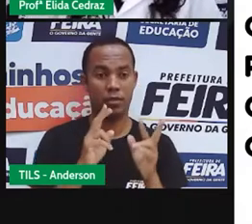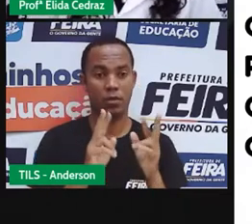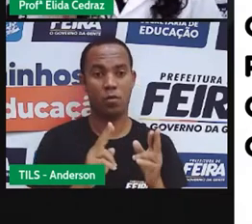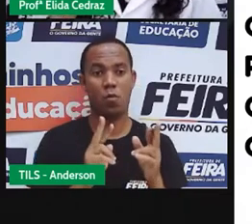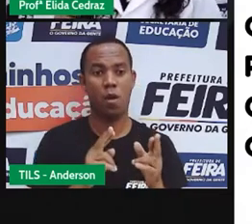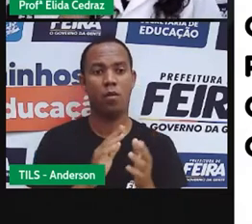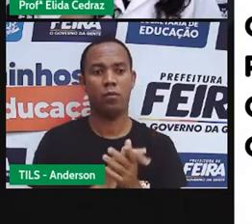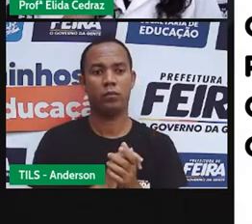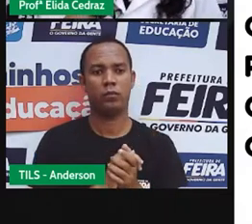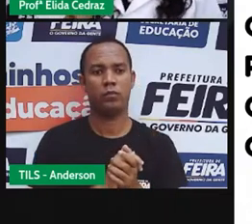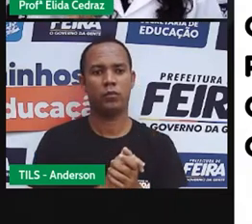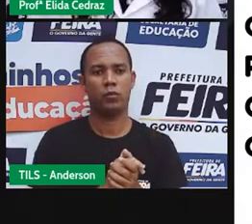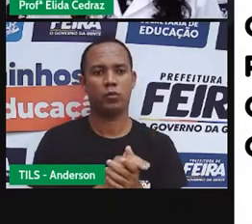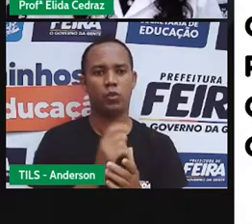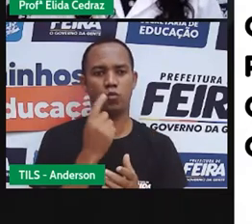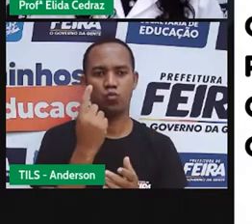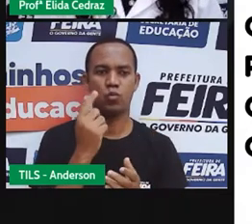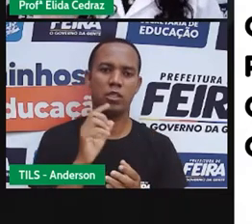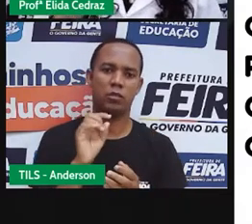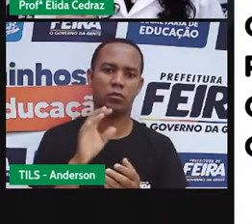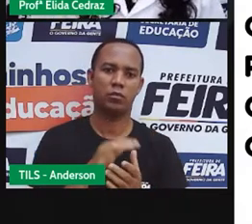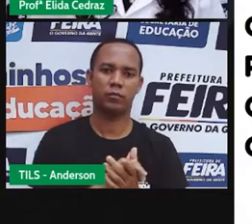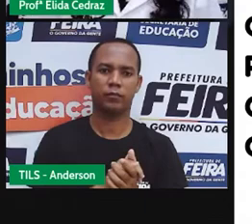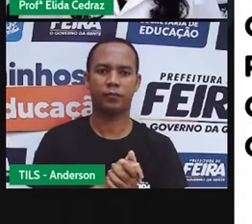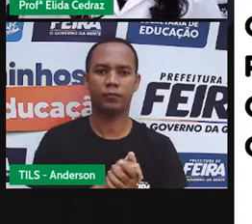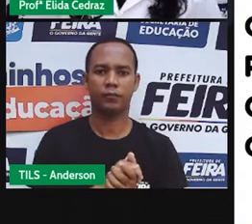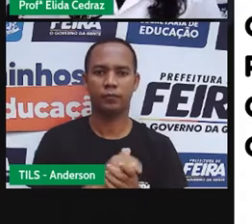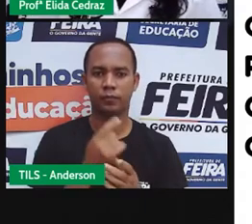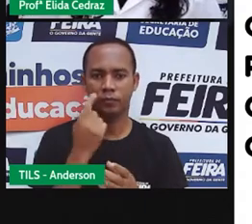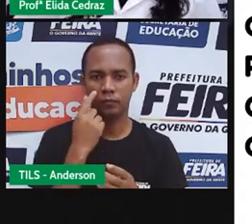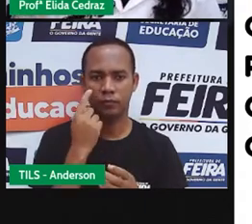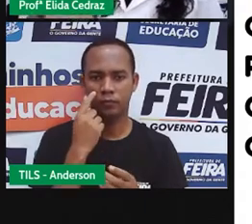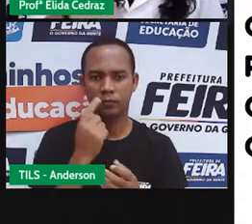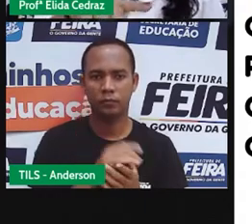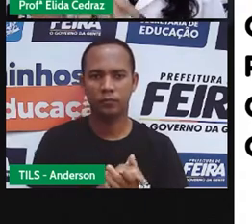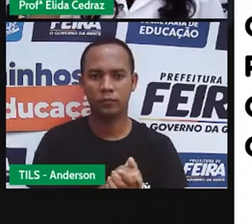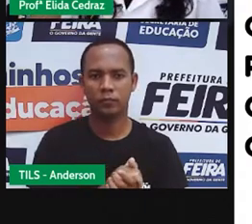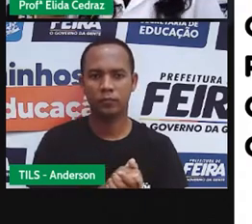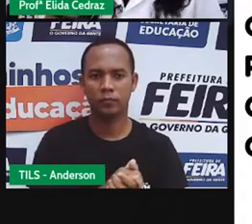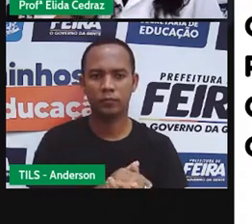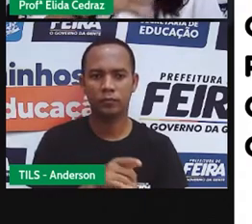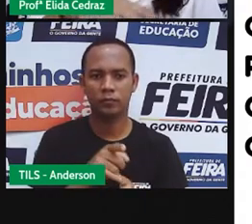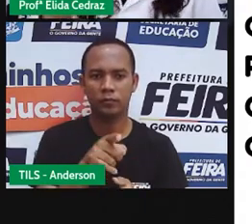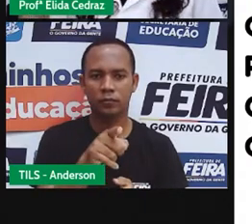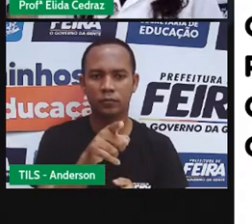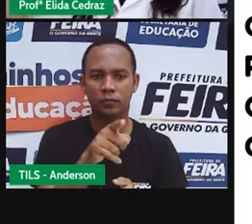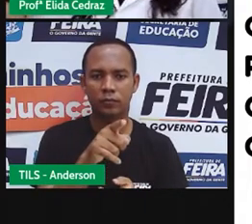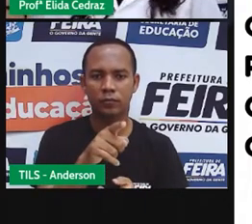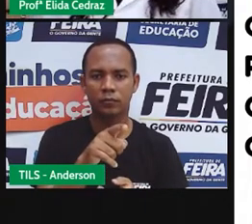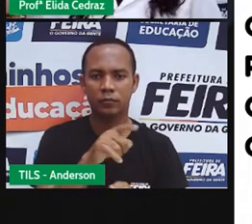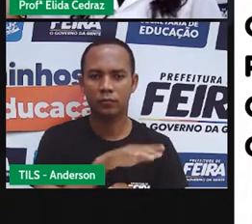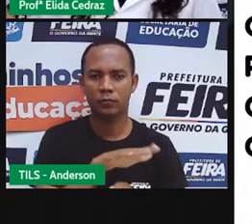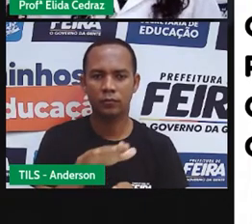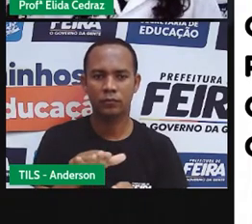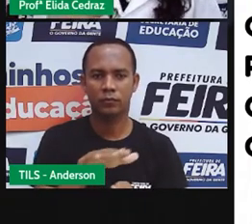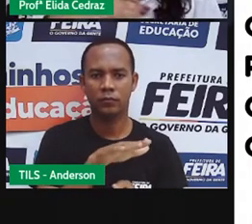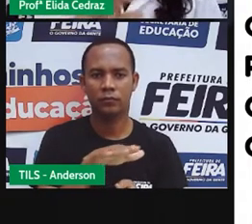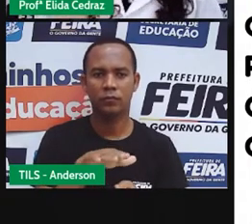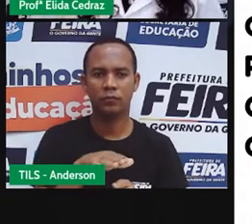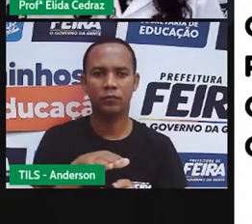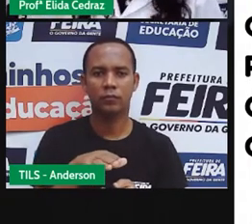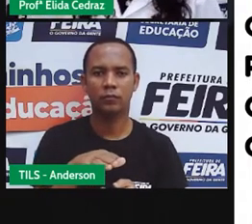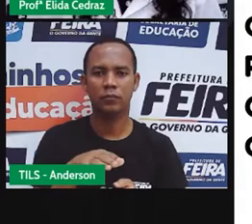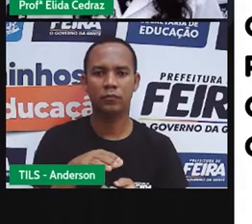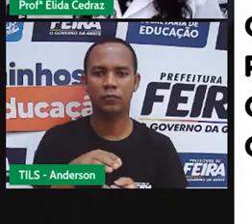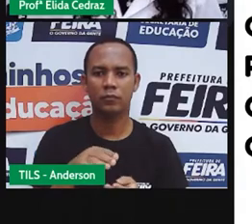ao Saci, só com a perninha. Olha só, a criança ó, deixou os maiores todos para trás e